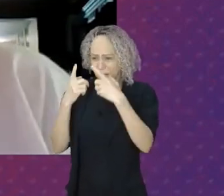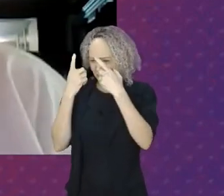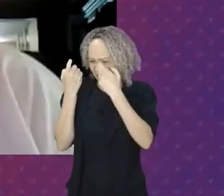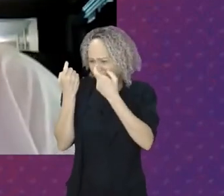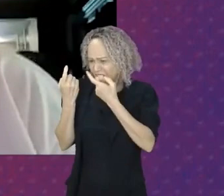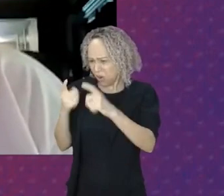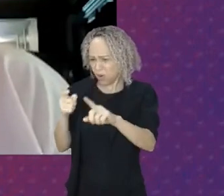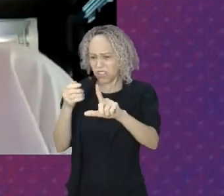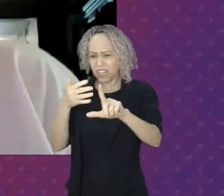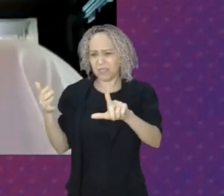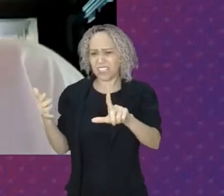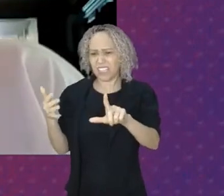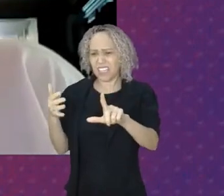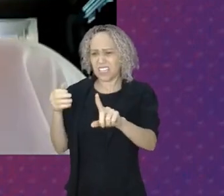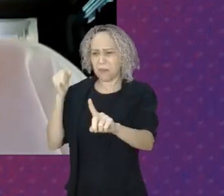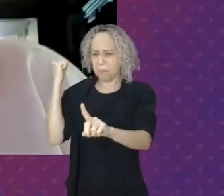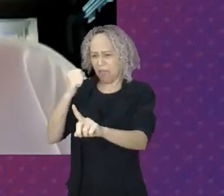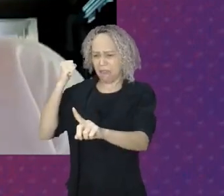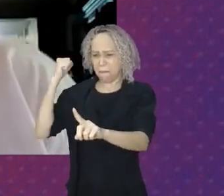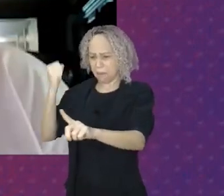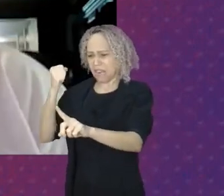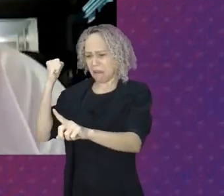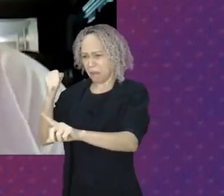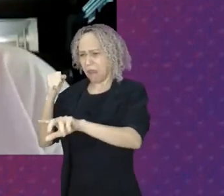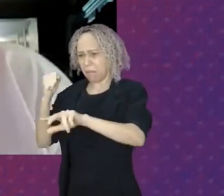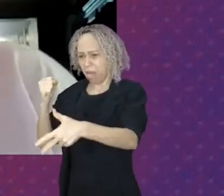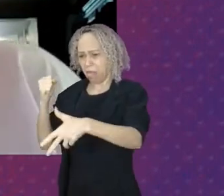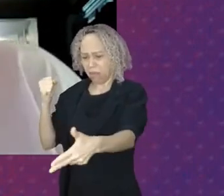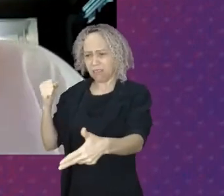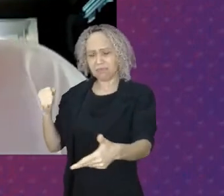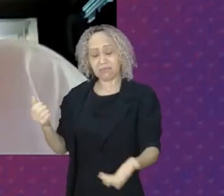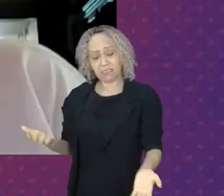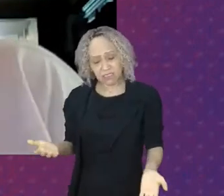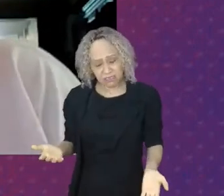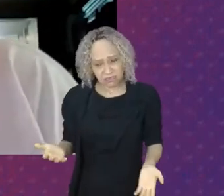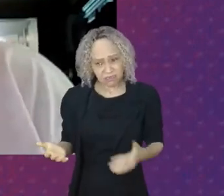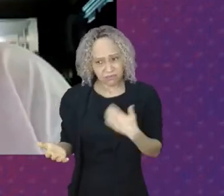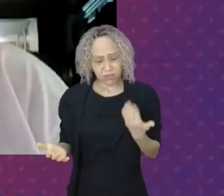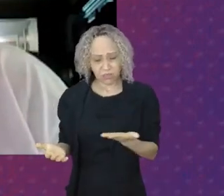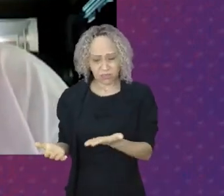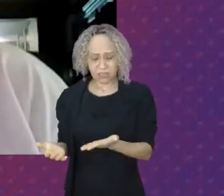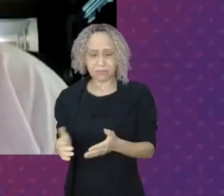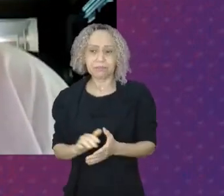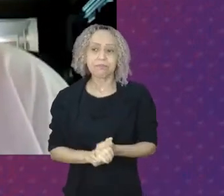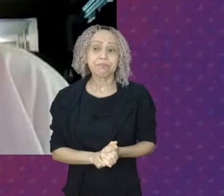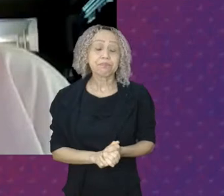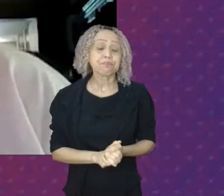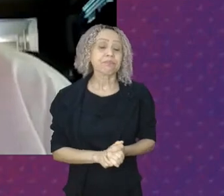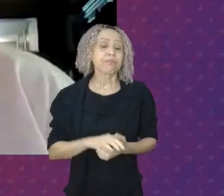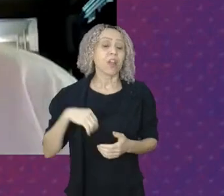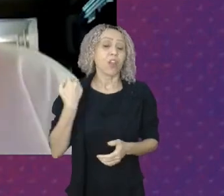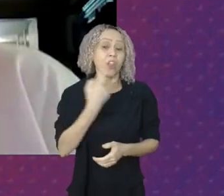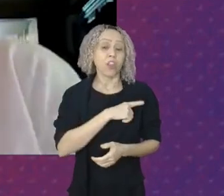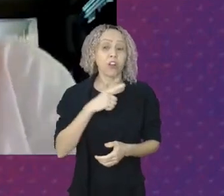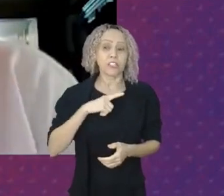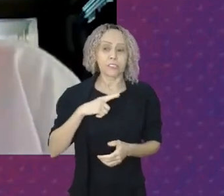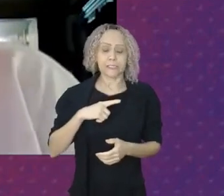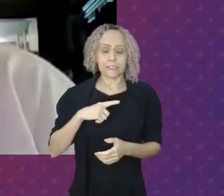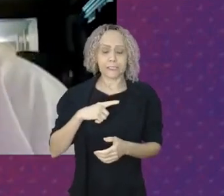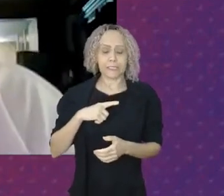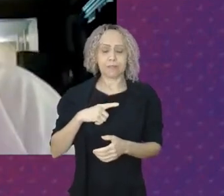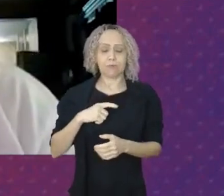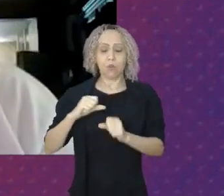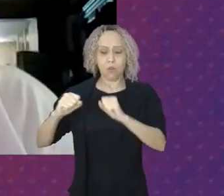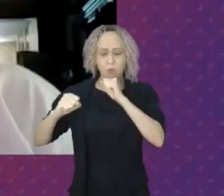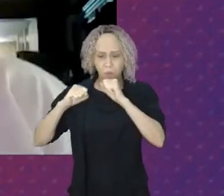Nessa capital, onde nós temos um grande número de movimentos LGBTs, de movimentos sociais